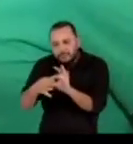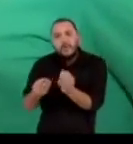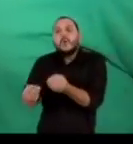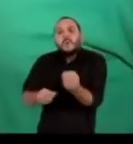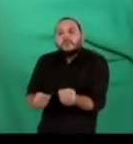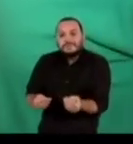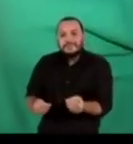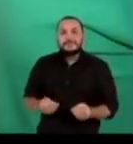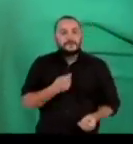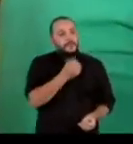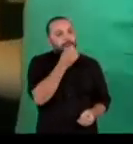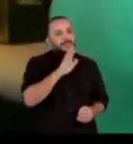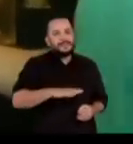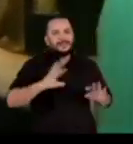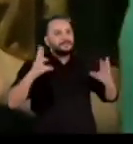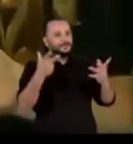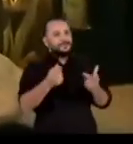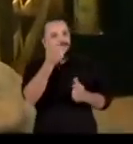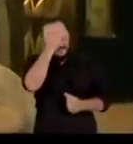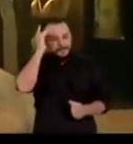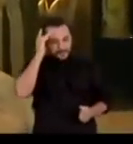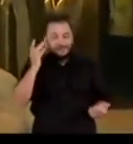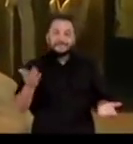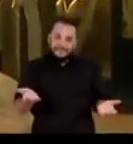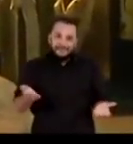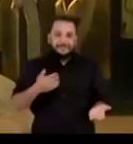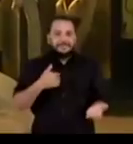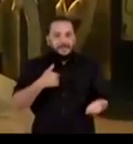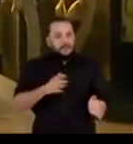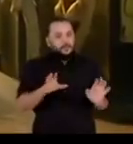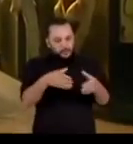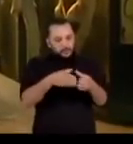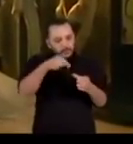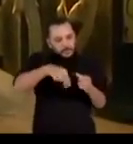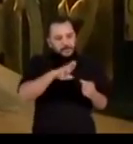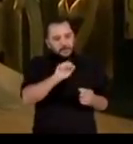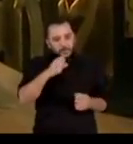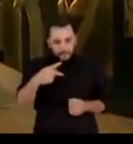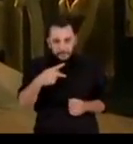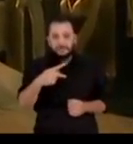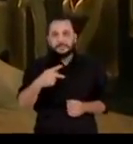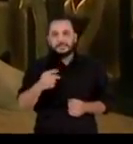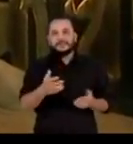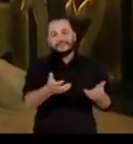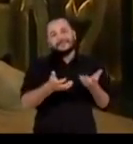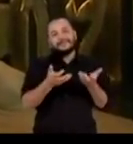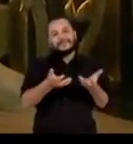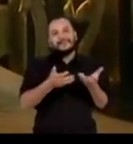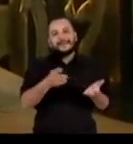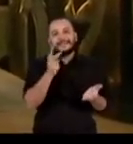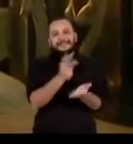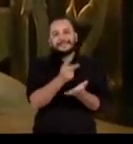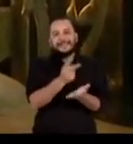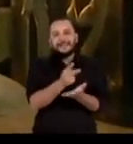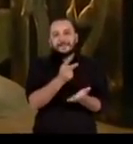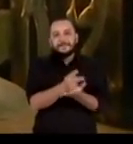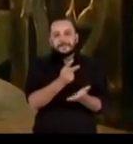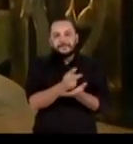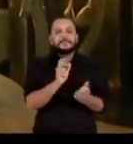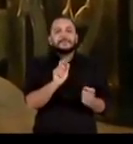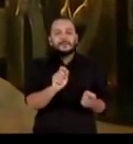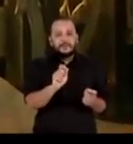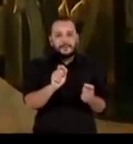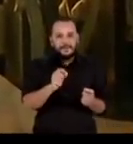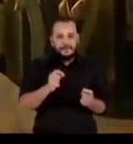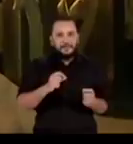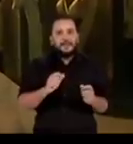Boa tarde a todo mundo. A Comissão de Cultura e Extensão aqui do ICB, ela procura sempre acolher,